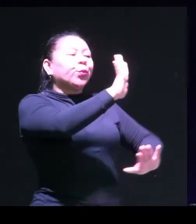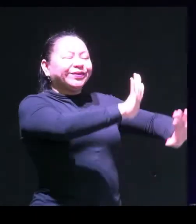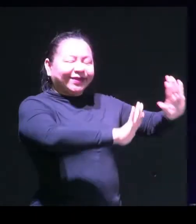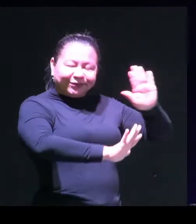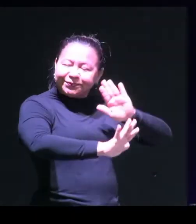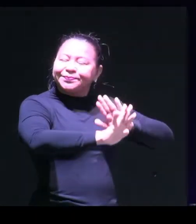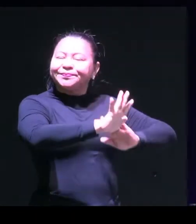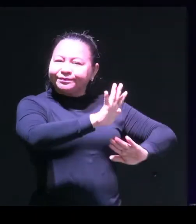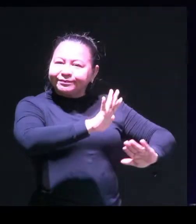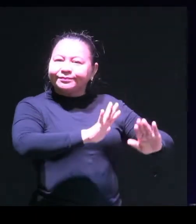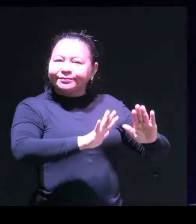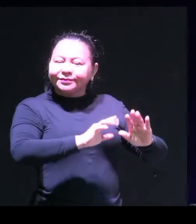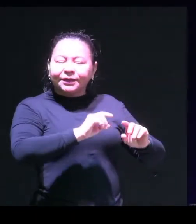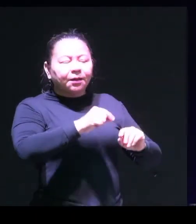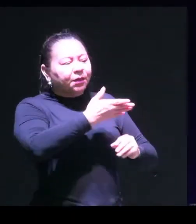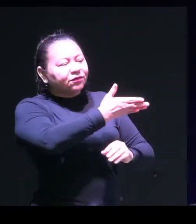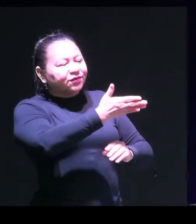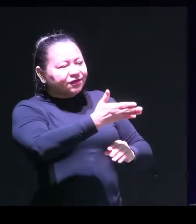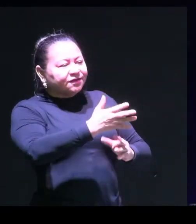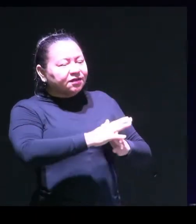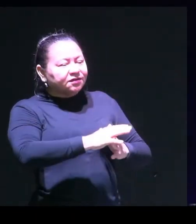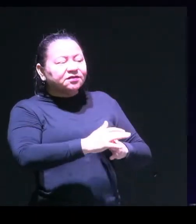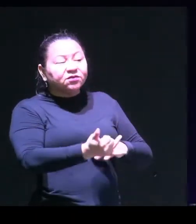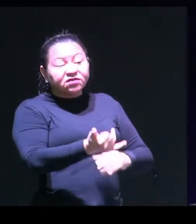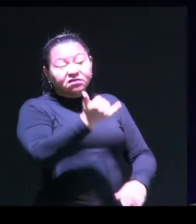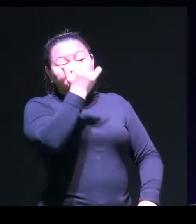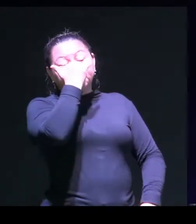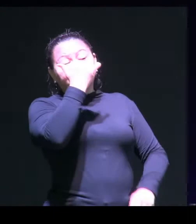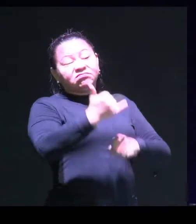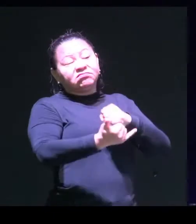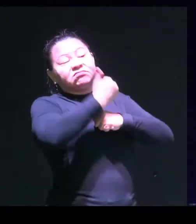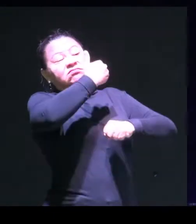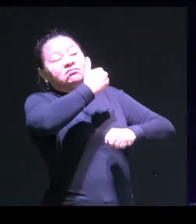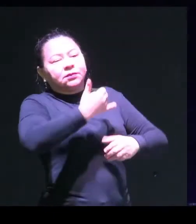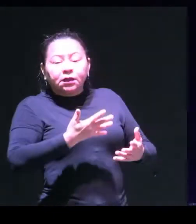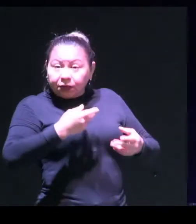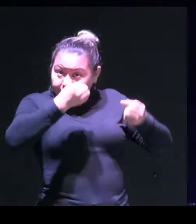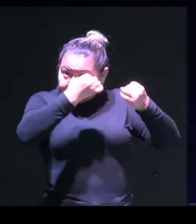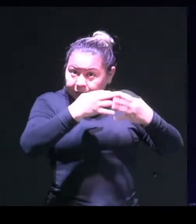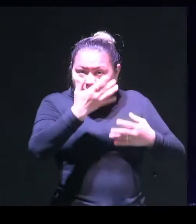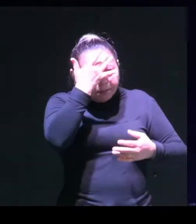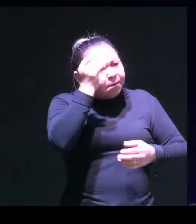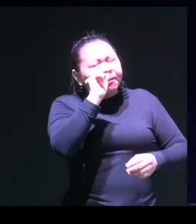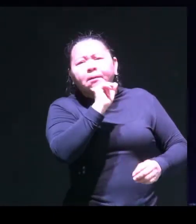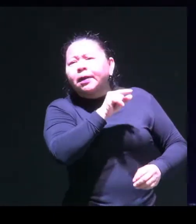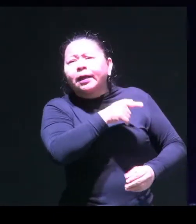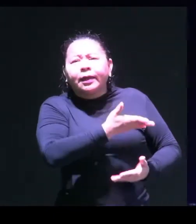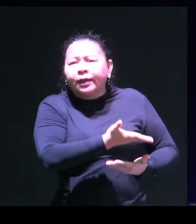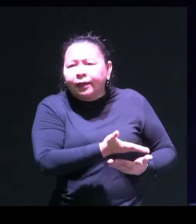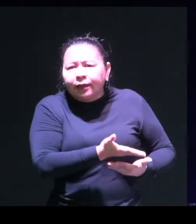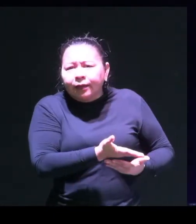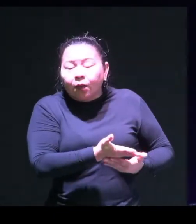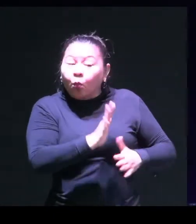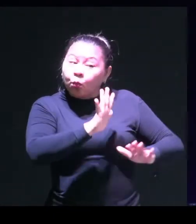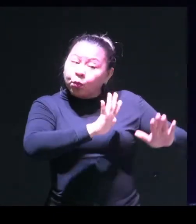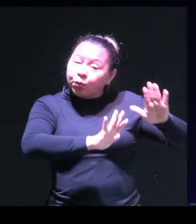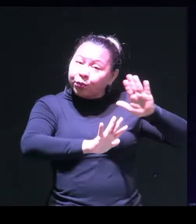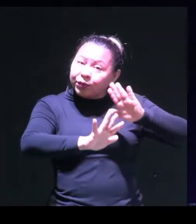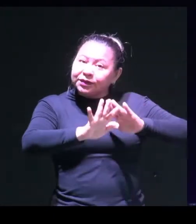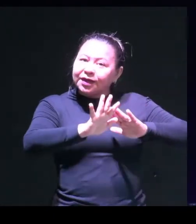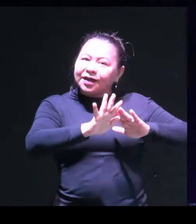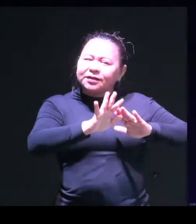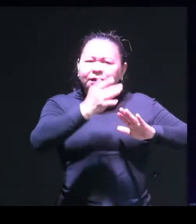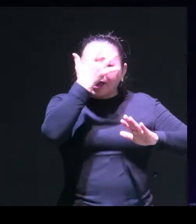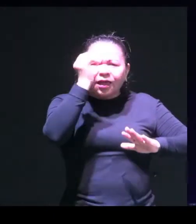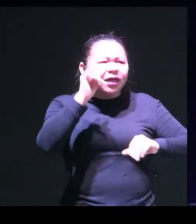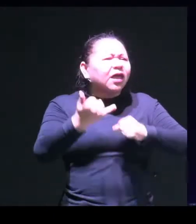cuidado, para que ninguém os engane. Ele estava falando para quem? Cuidado para ninguém enganar